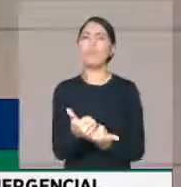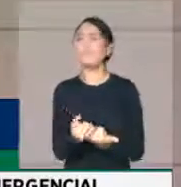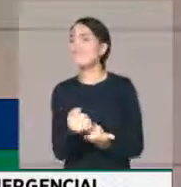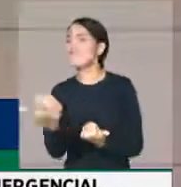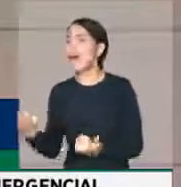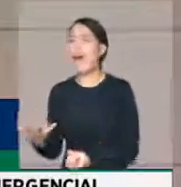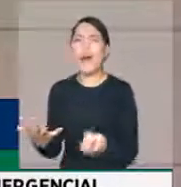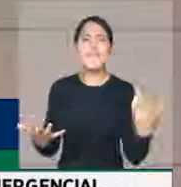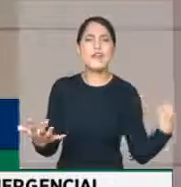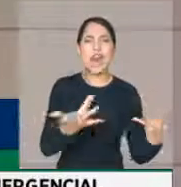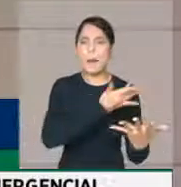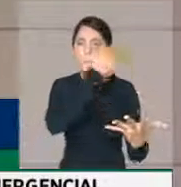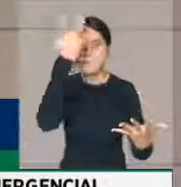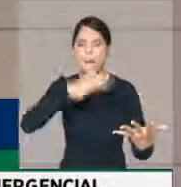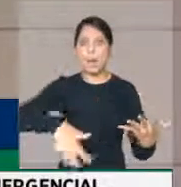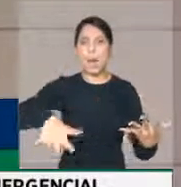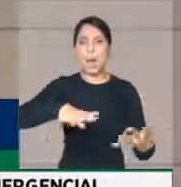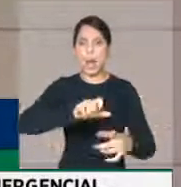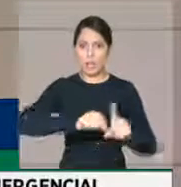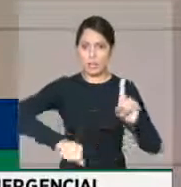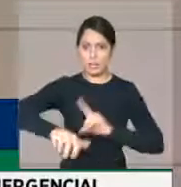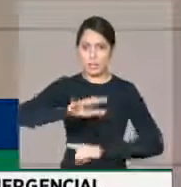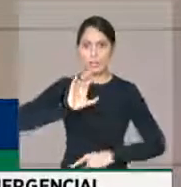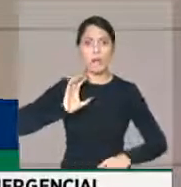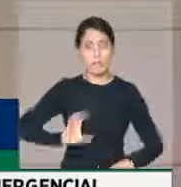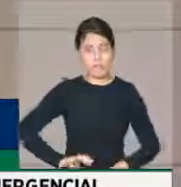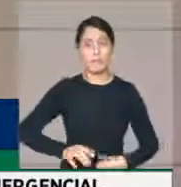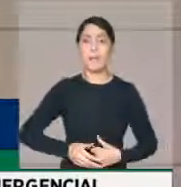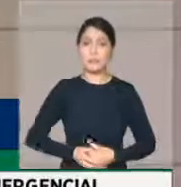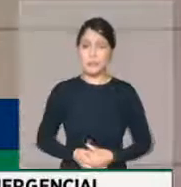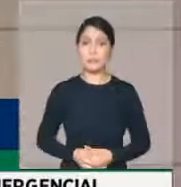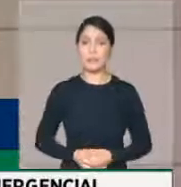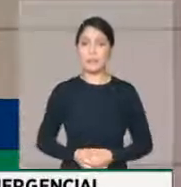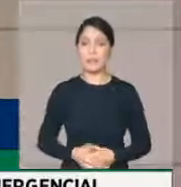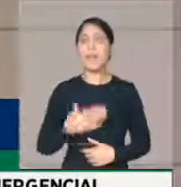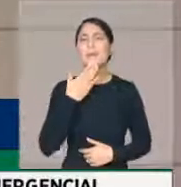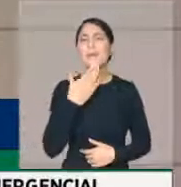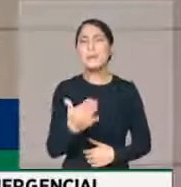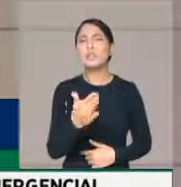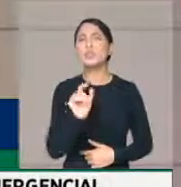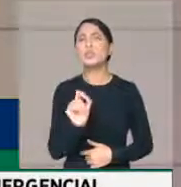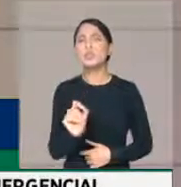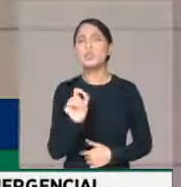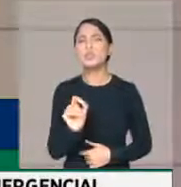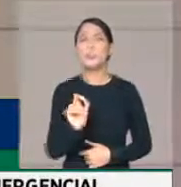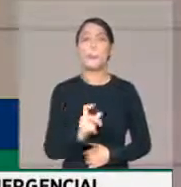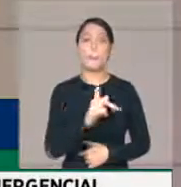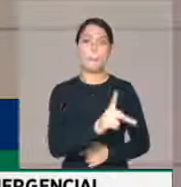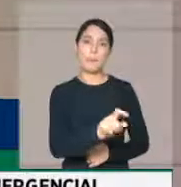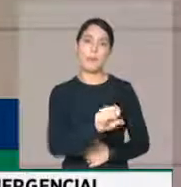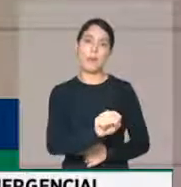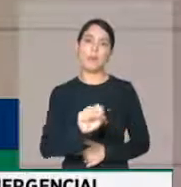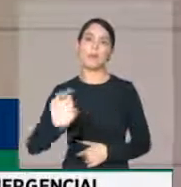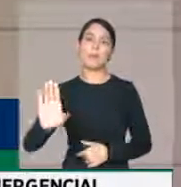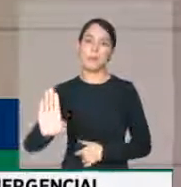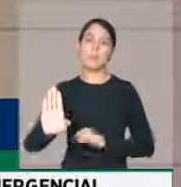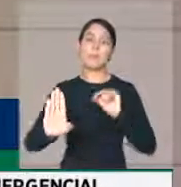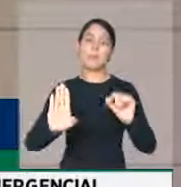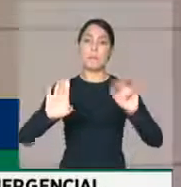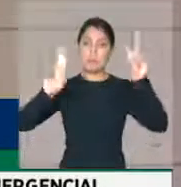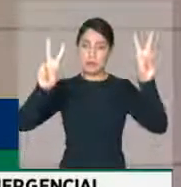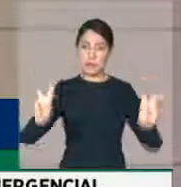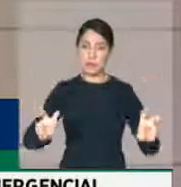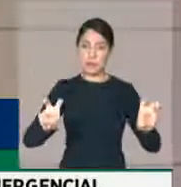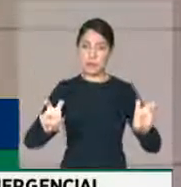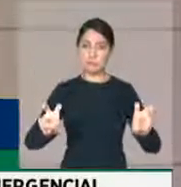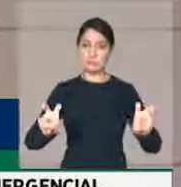da sociedade civil e que se somaram a um pedido extraordinário feito pelo PSB de que haja a